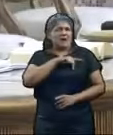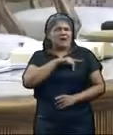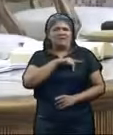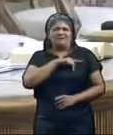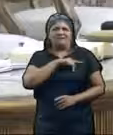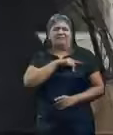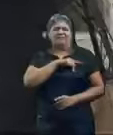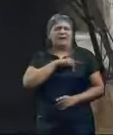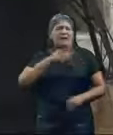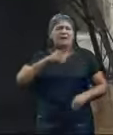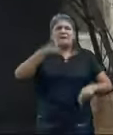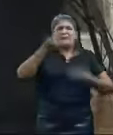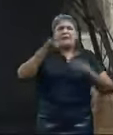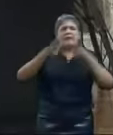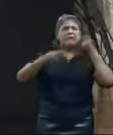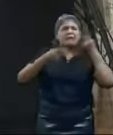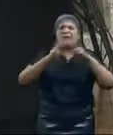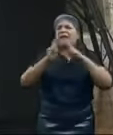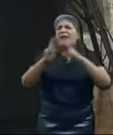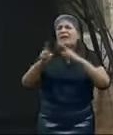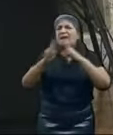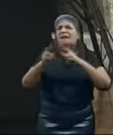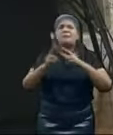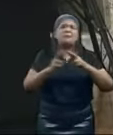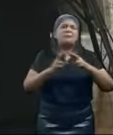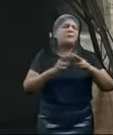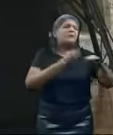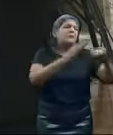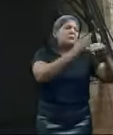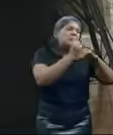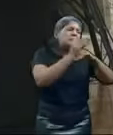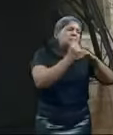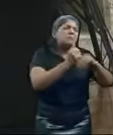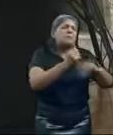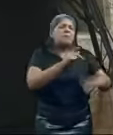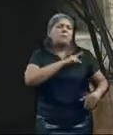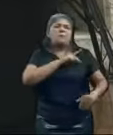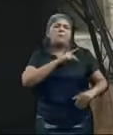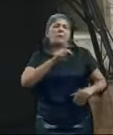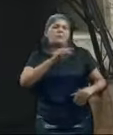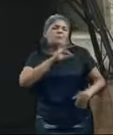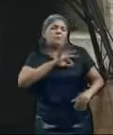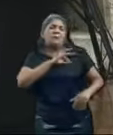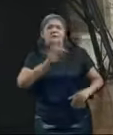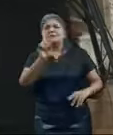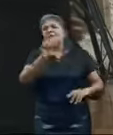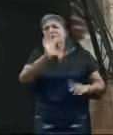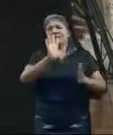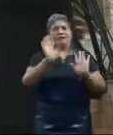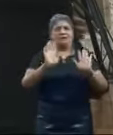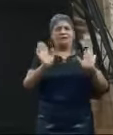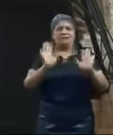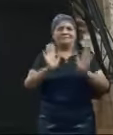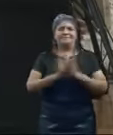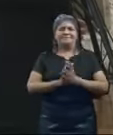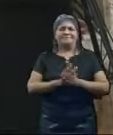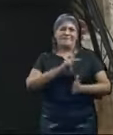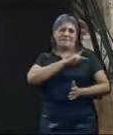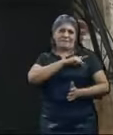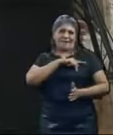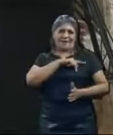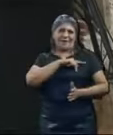felizes e ter sido humilhados perseguidos por causa se eu não seguidores de Jesus